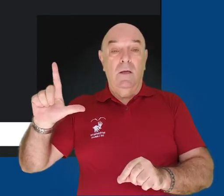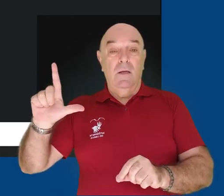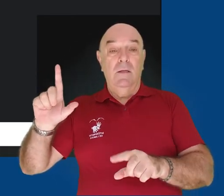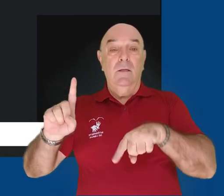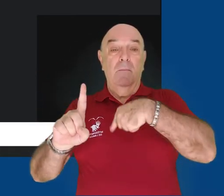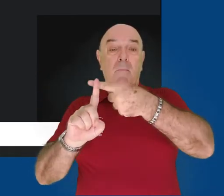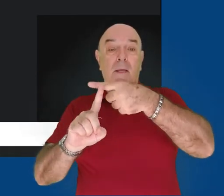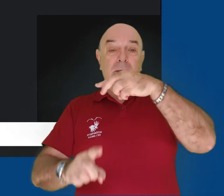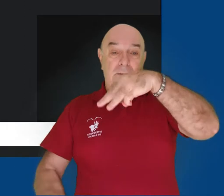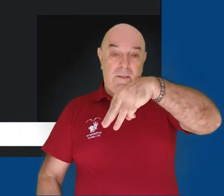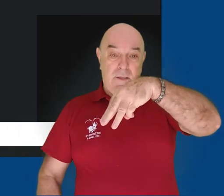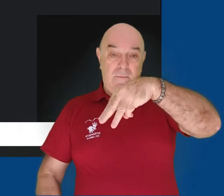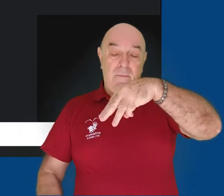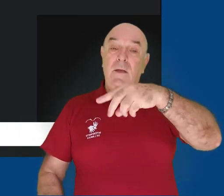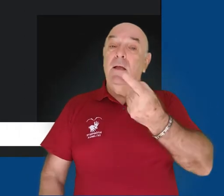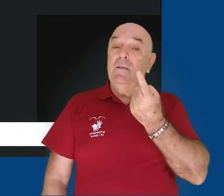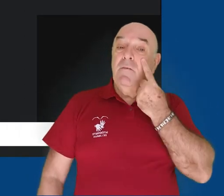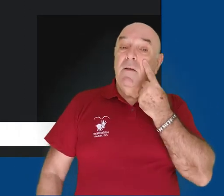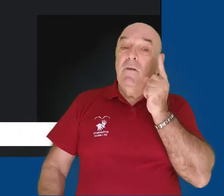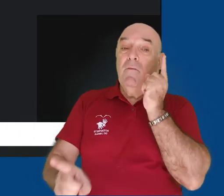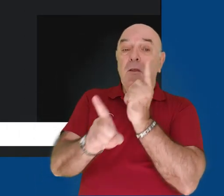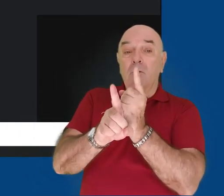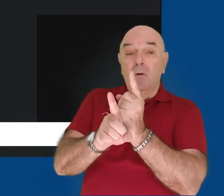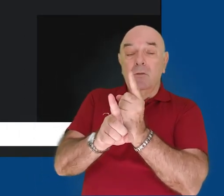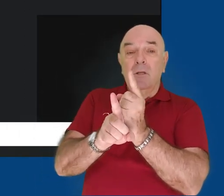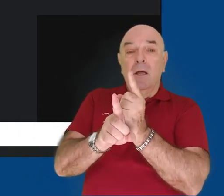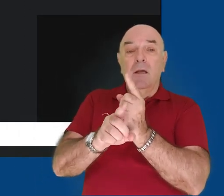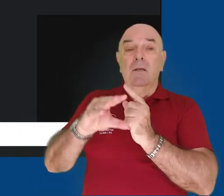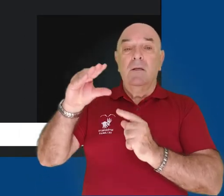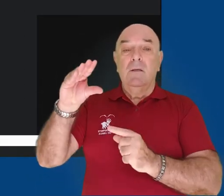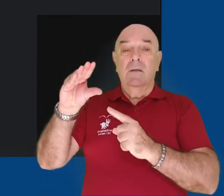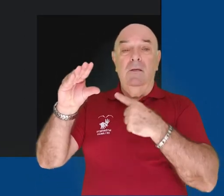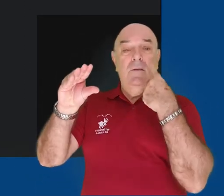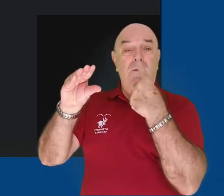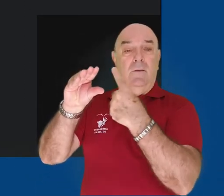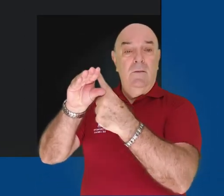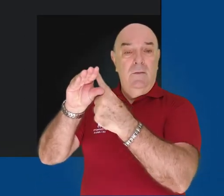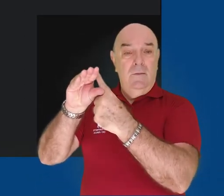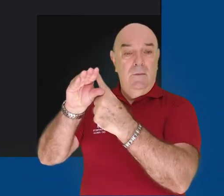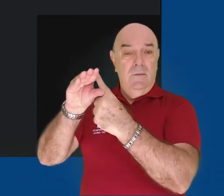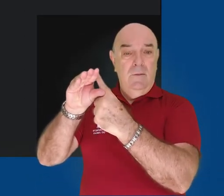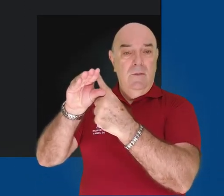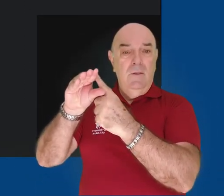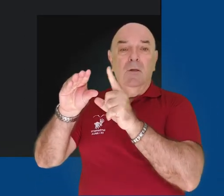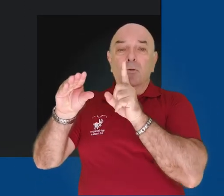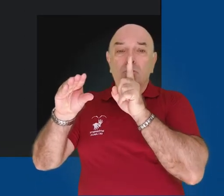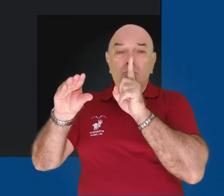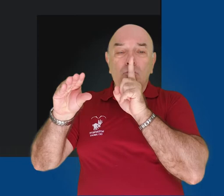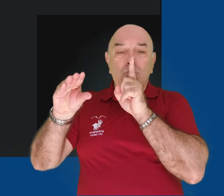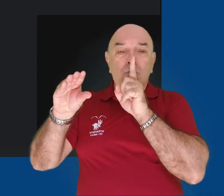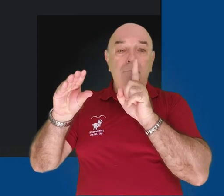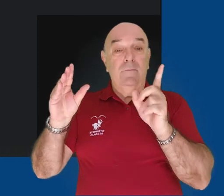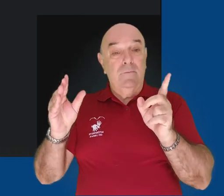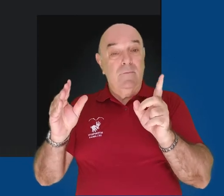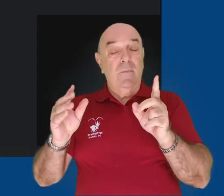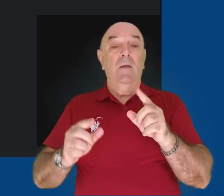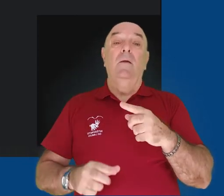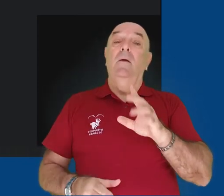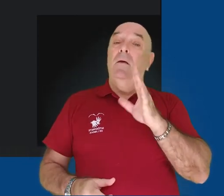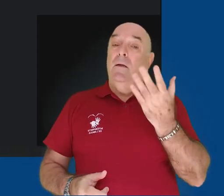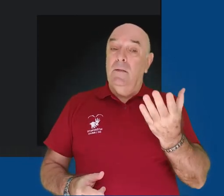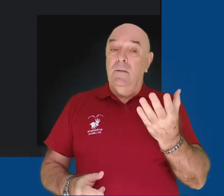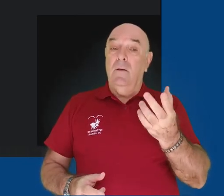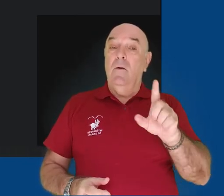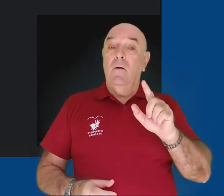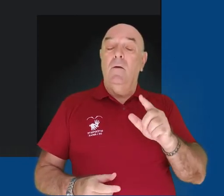m no nosso teclado nessa aba teremos um ícone de som desativado indicando o que abre está